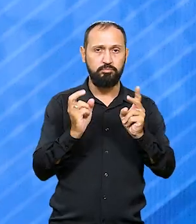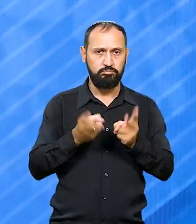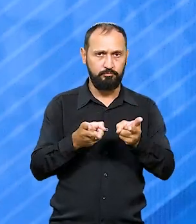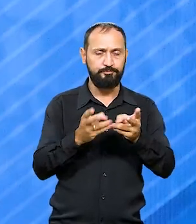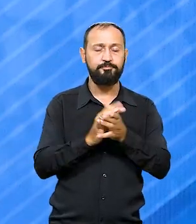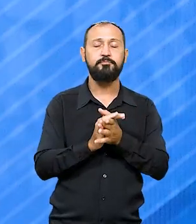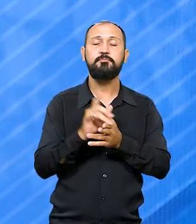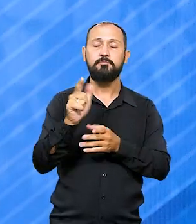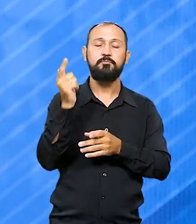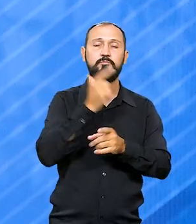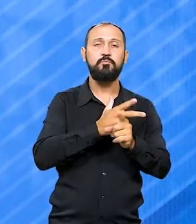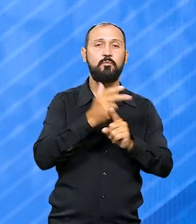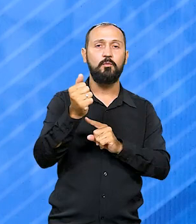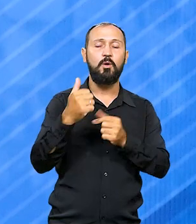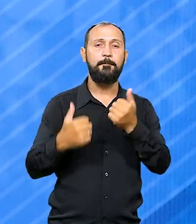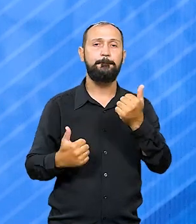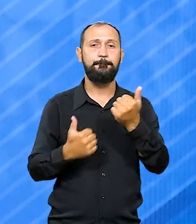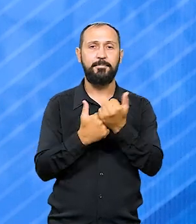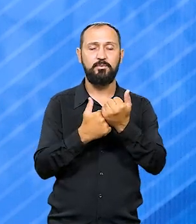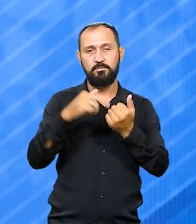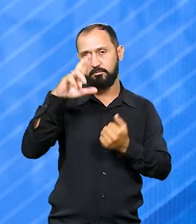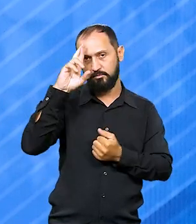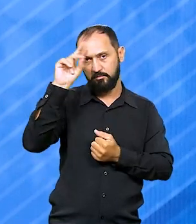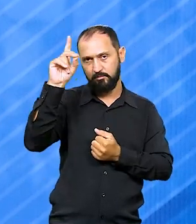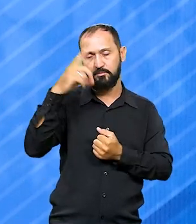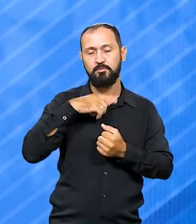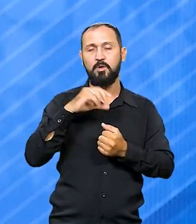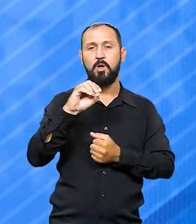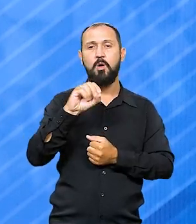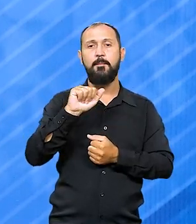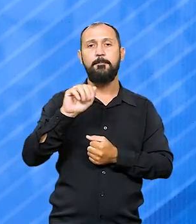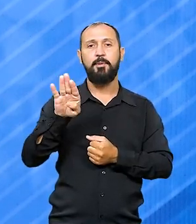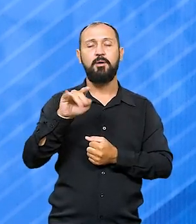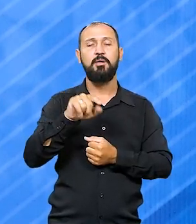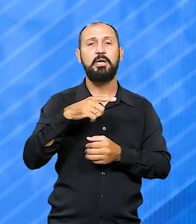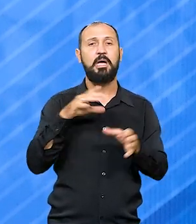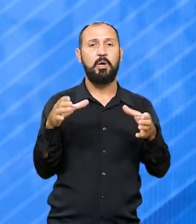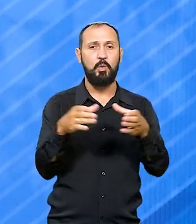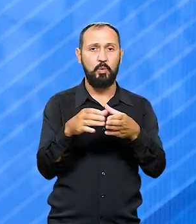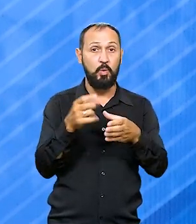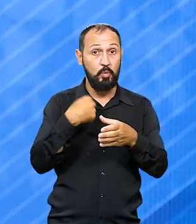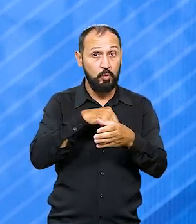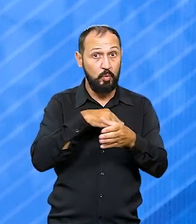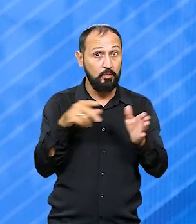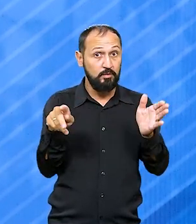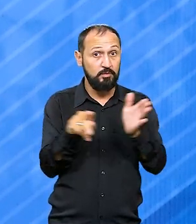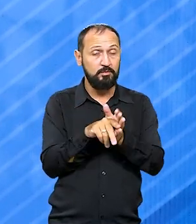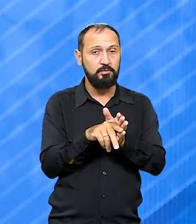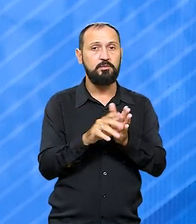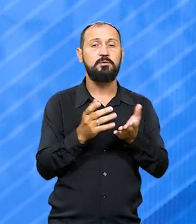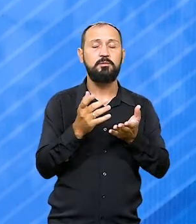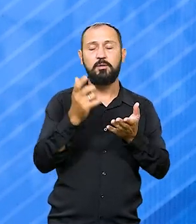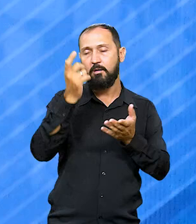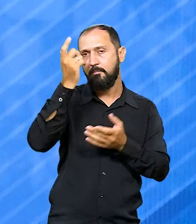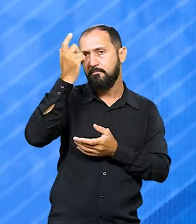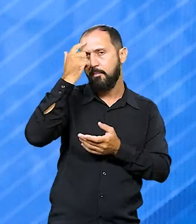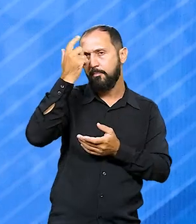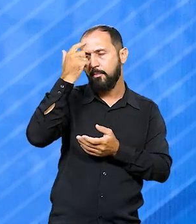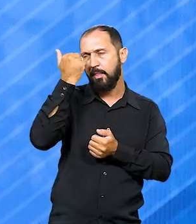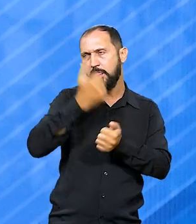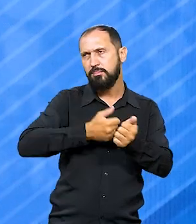isso. Foi uma das conquistas que, com o apoio da diretoria da OAB e a comissão, a nossa diretoria da